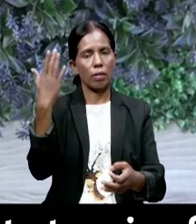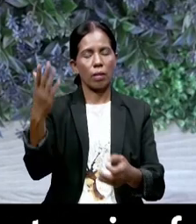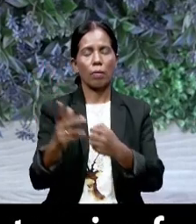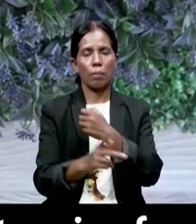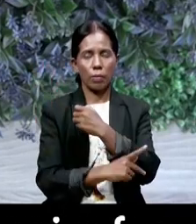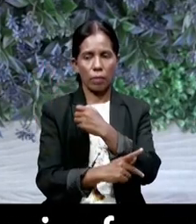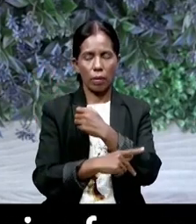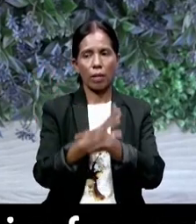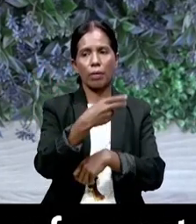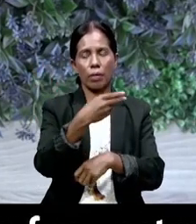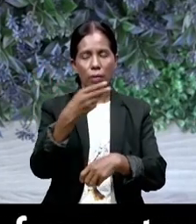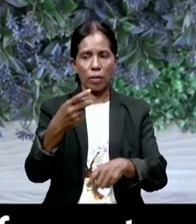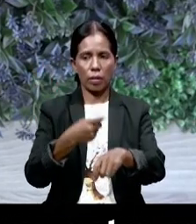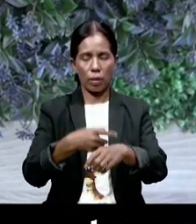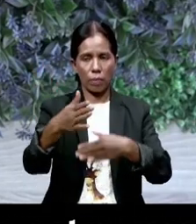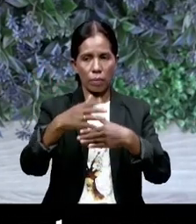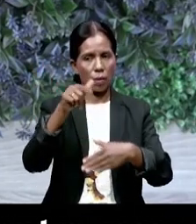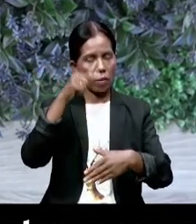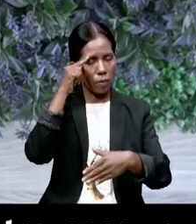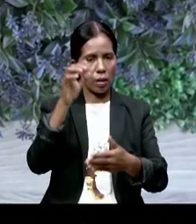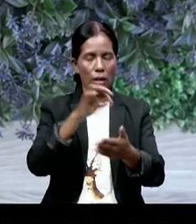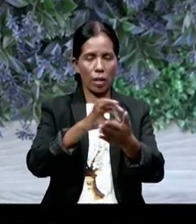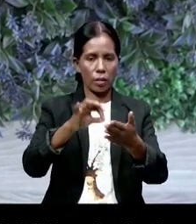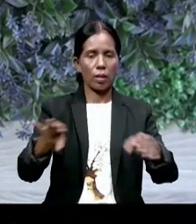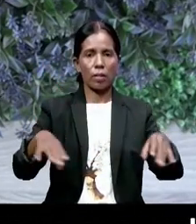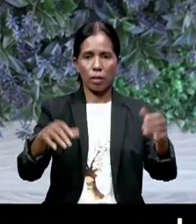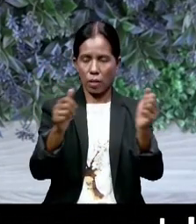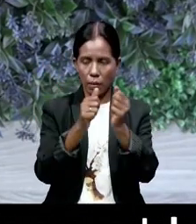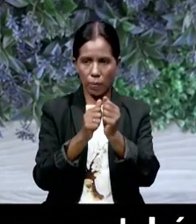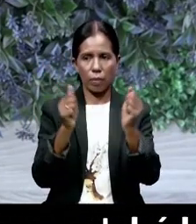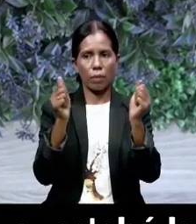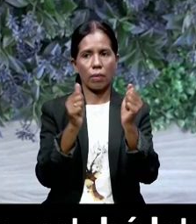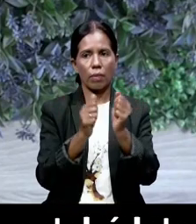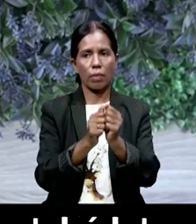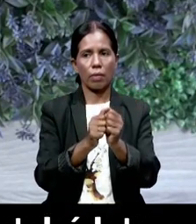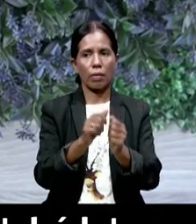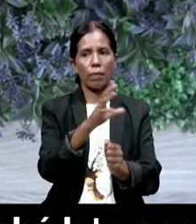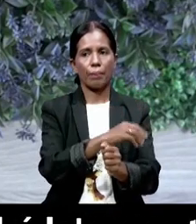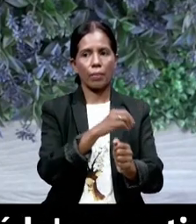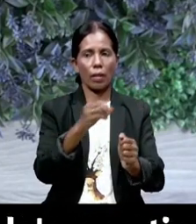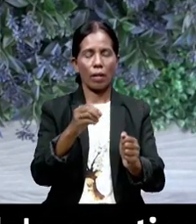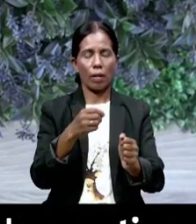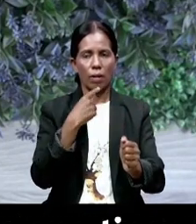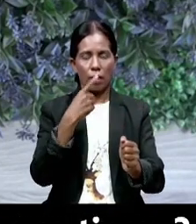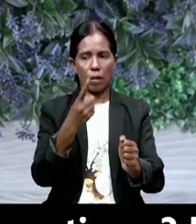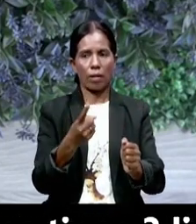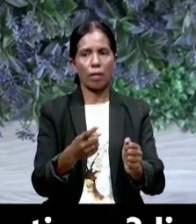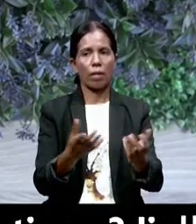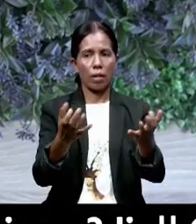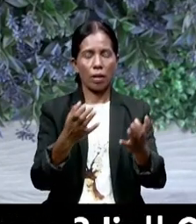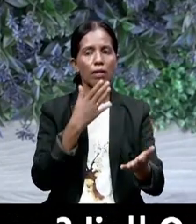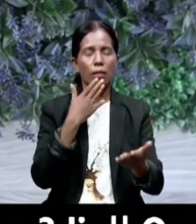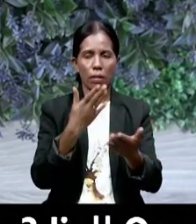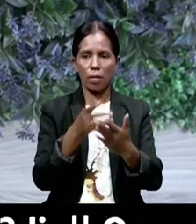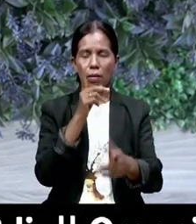Indonésia, tempo para, que o governo assina acordo, a dupla tributária, que a double taxation, na mesma iniciativa da DIAC TVTVS,